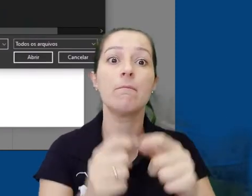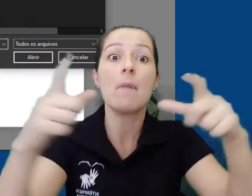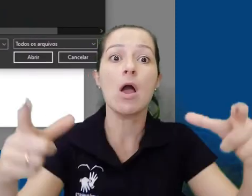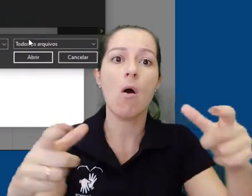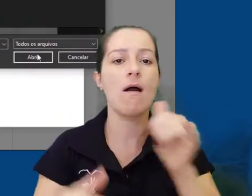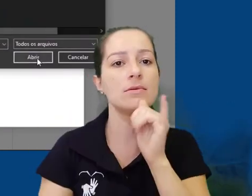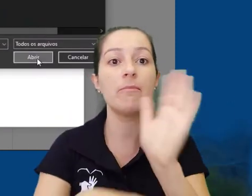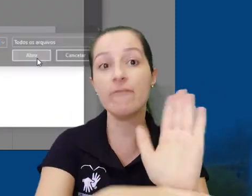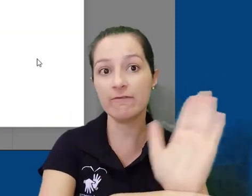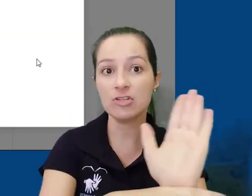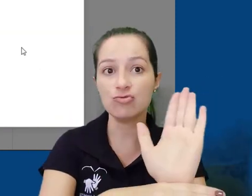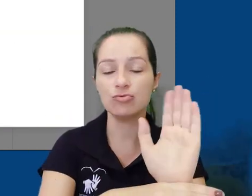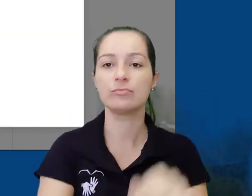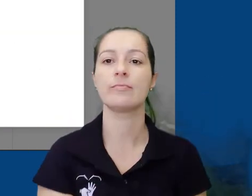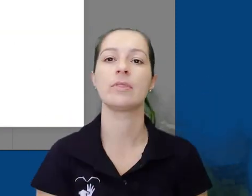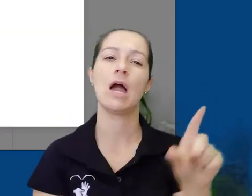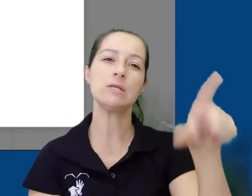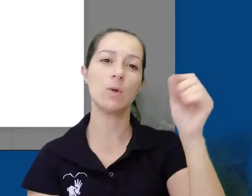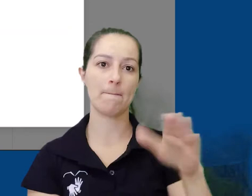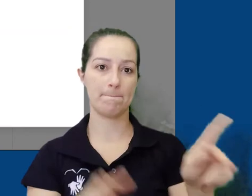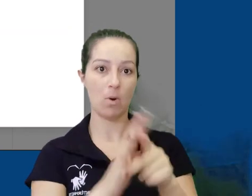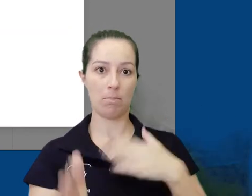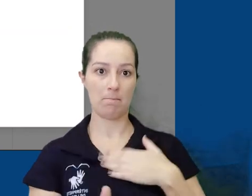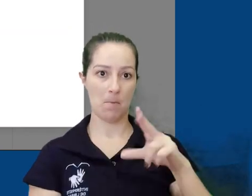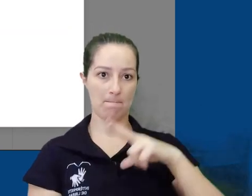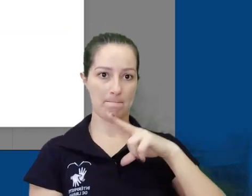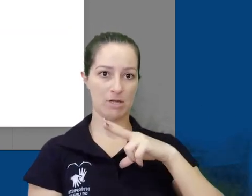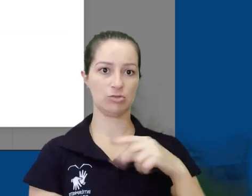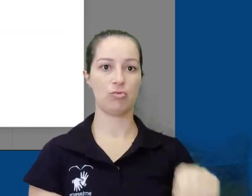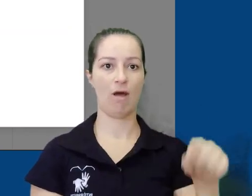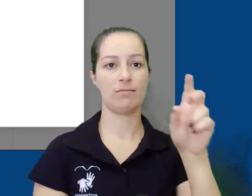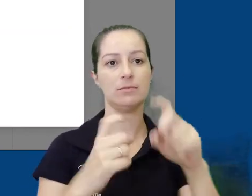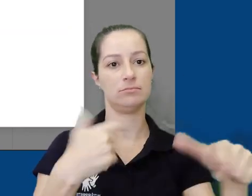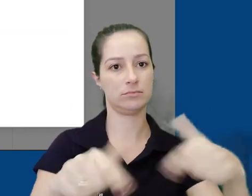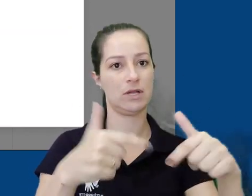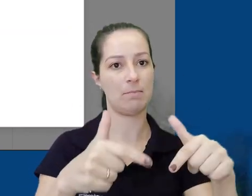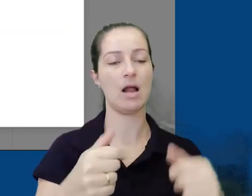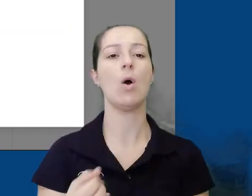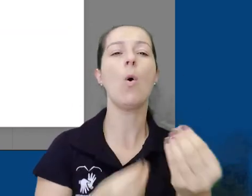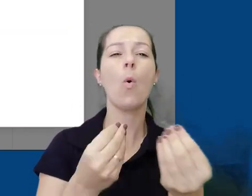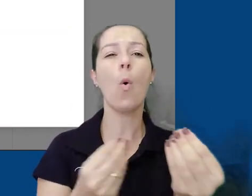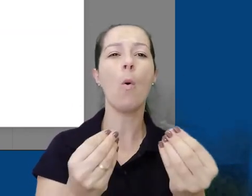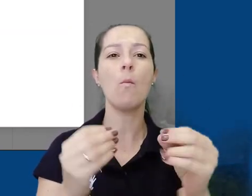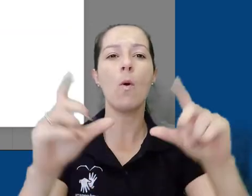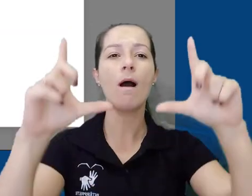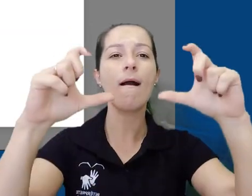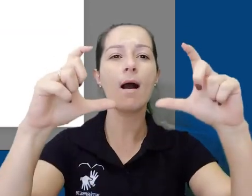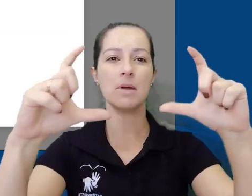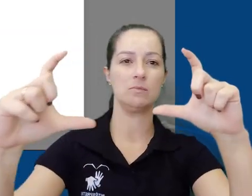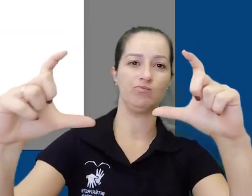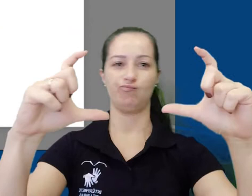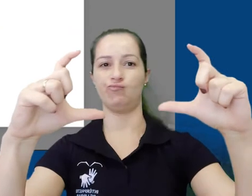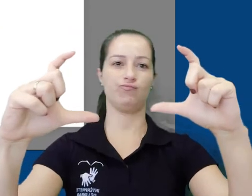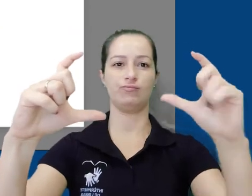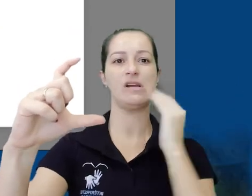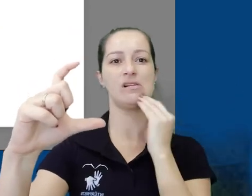Digamos que queremos colocar um arquivo maior como um vídeo por exemplo escolhi aqui um vídeo meu mesmo produzido pela lideir que trata de enquadramentos